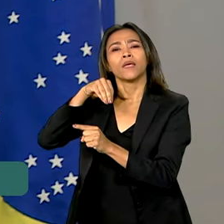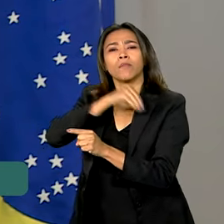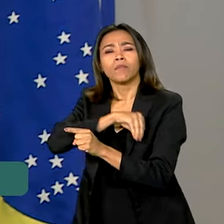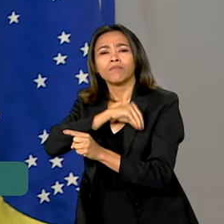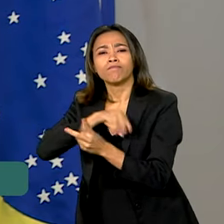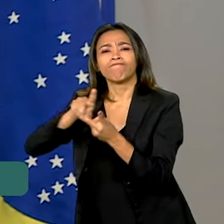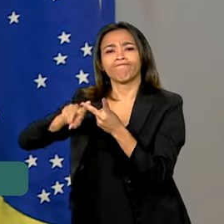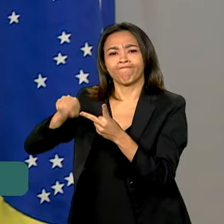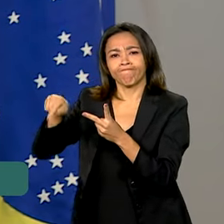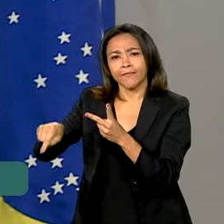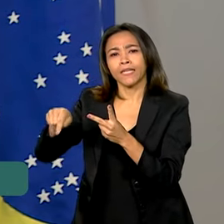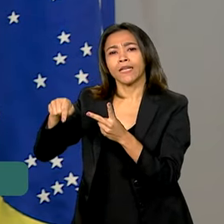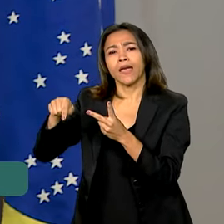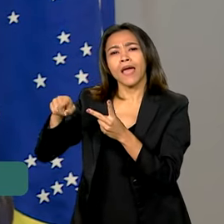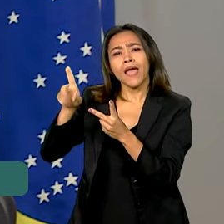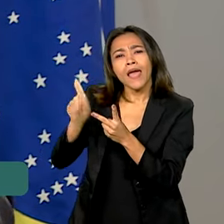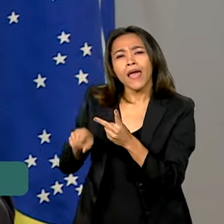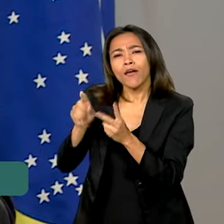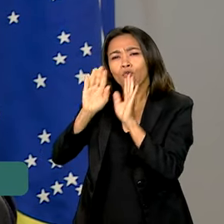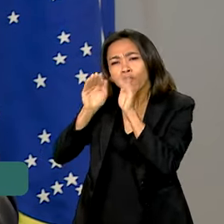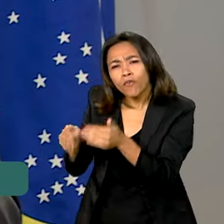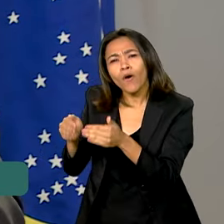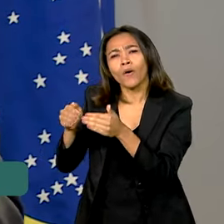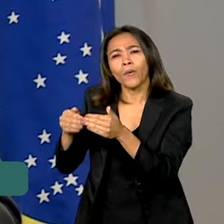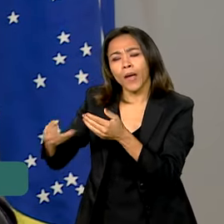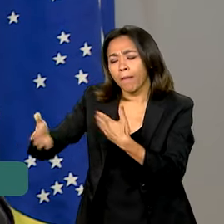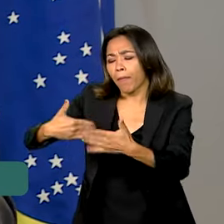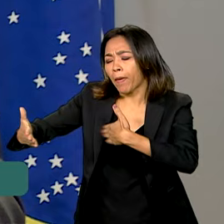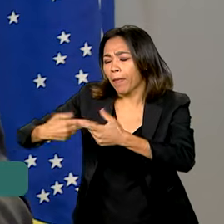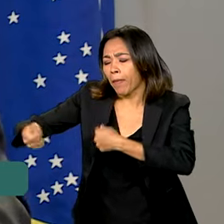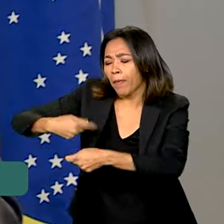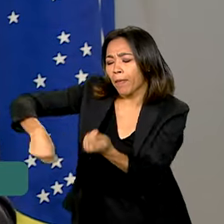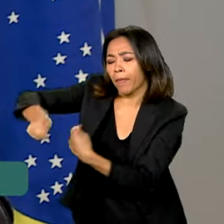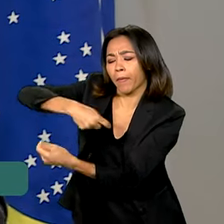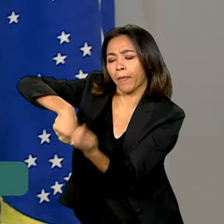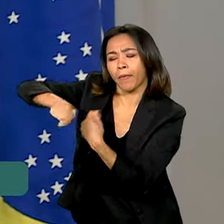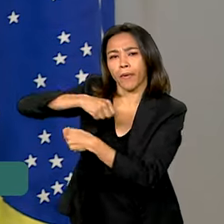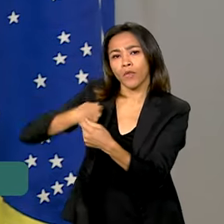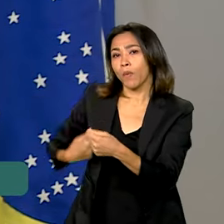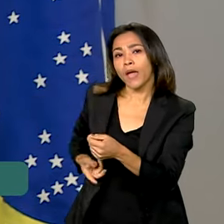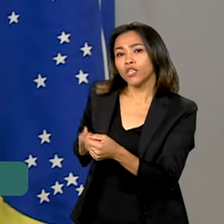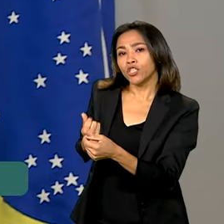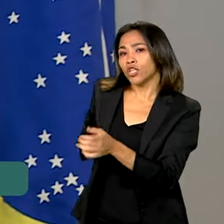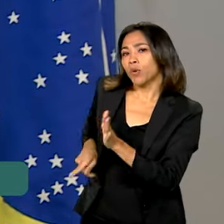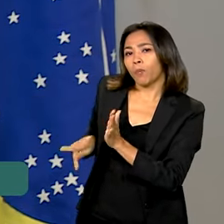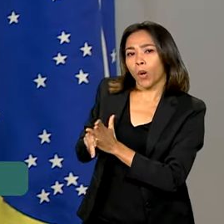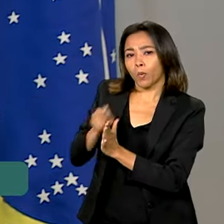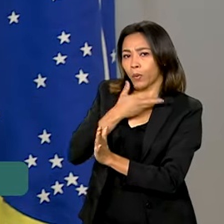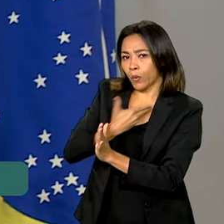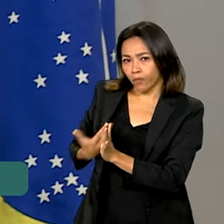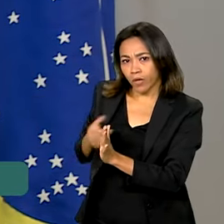e de pessoa jurídica. É mercado, não é dinheiro do governo, é mercado. Só que é